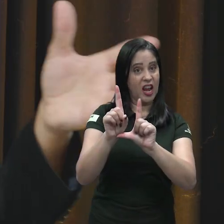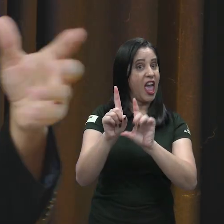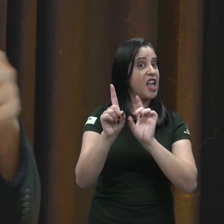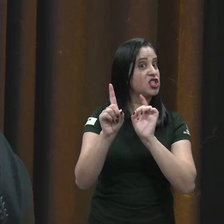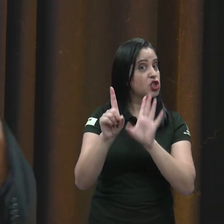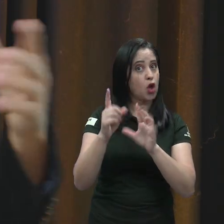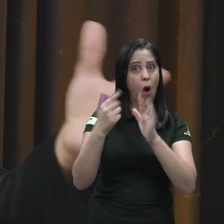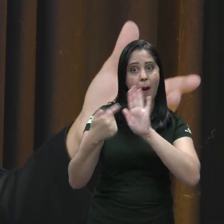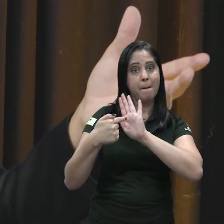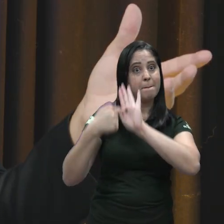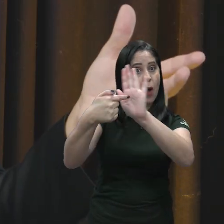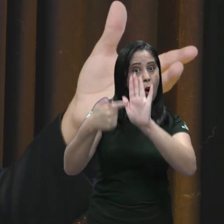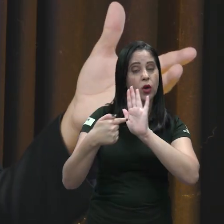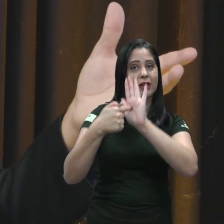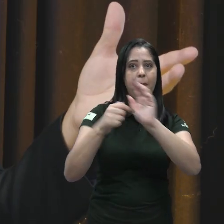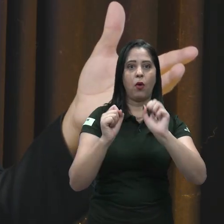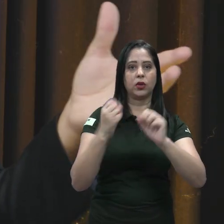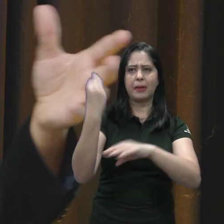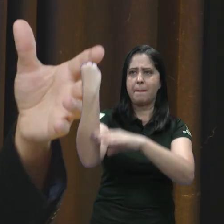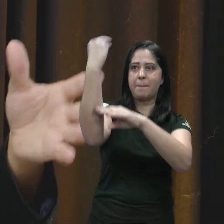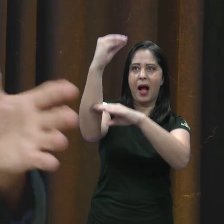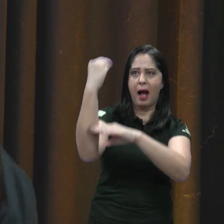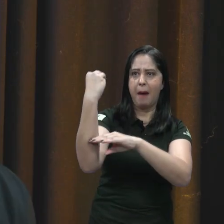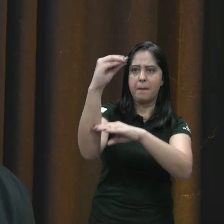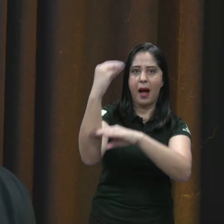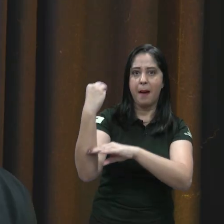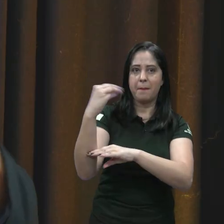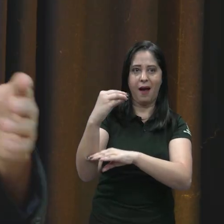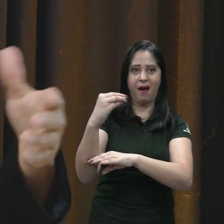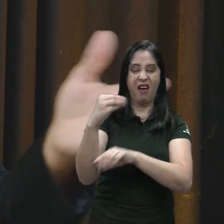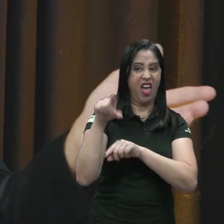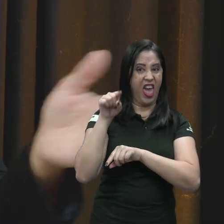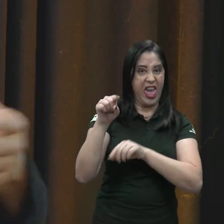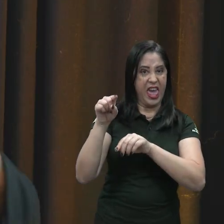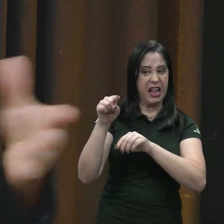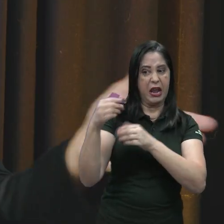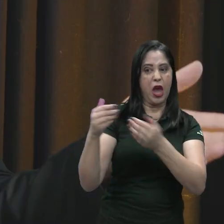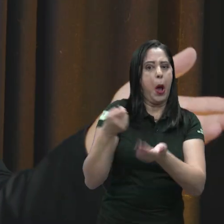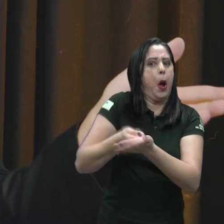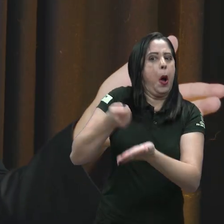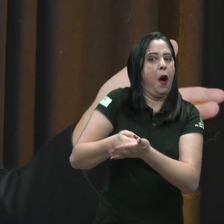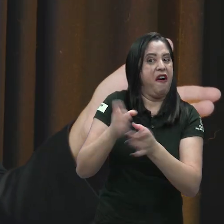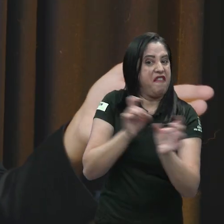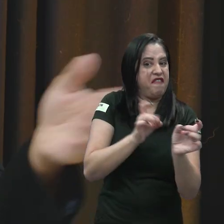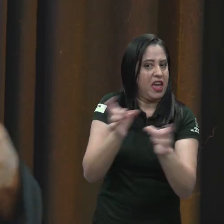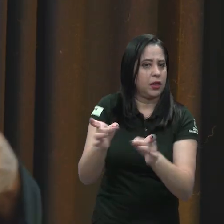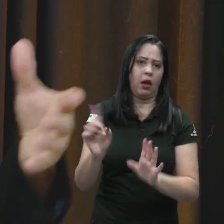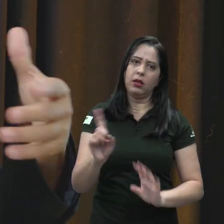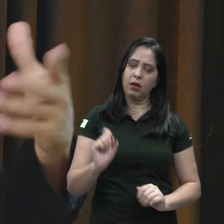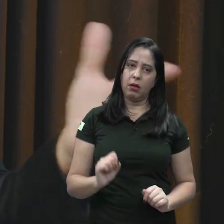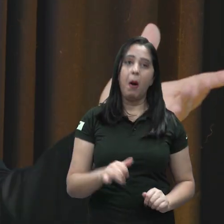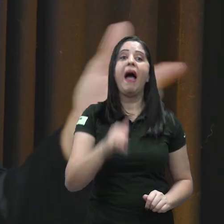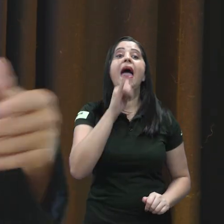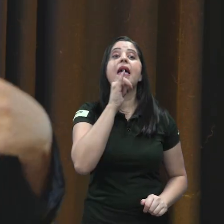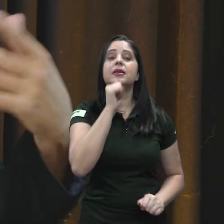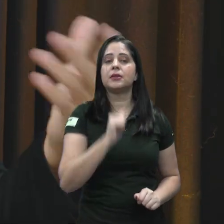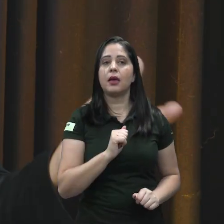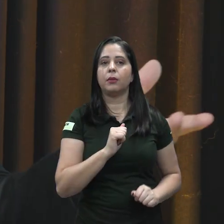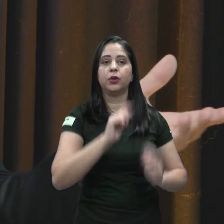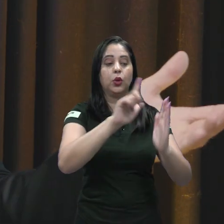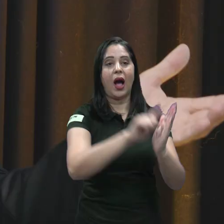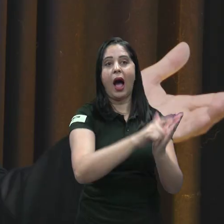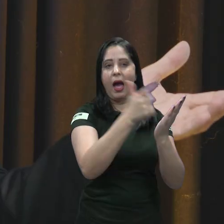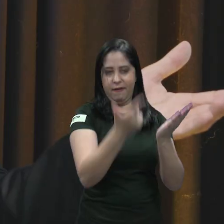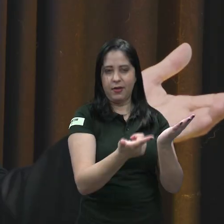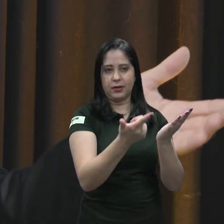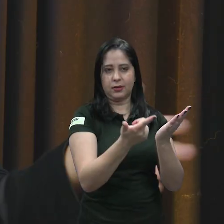experimentação daquele produto na rotina dele, e não venda, né? Você não faz, por exemplo, um anúncio numa revista e não sabe quantos produtos você vai